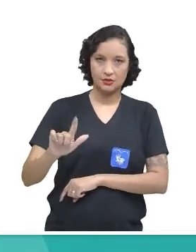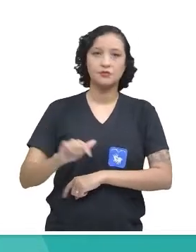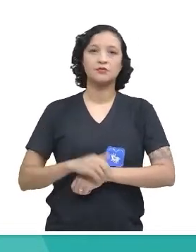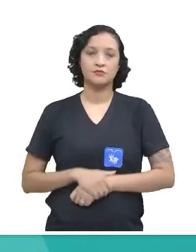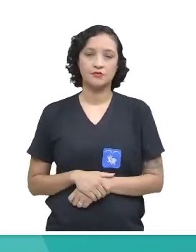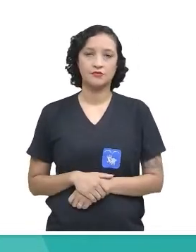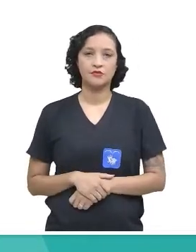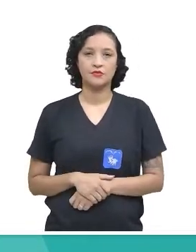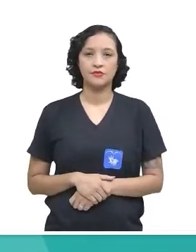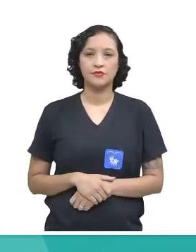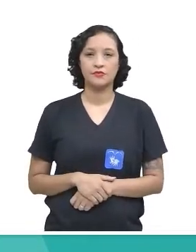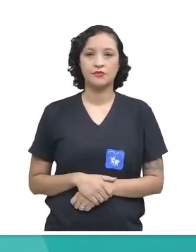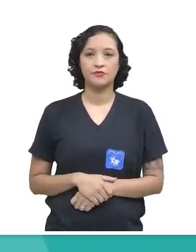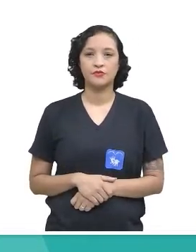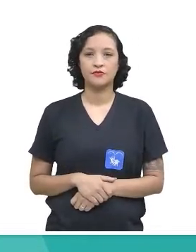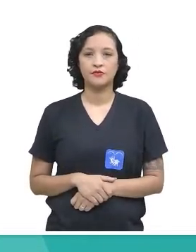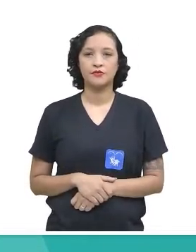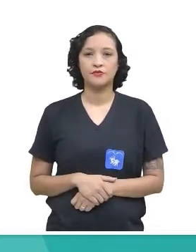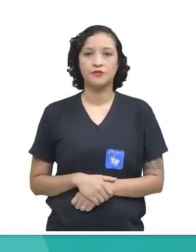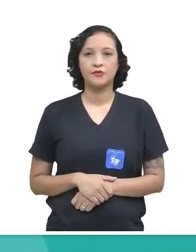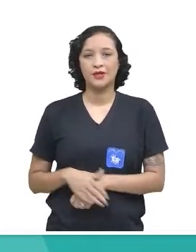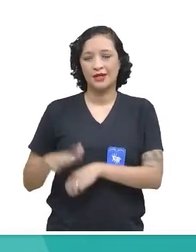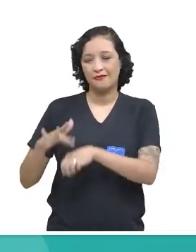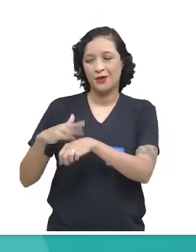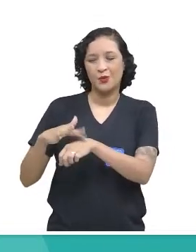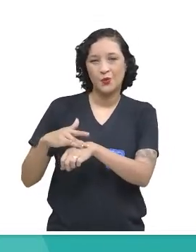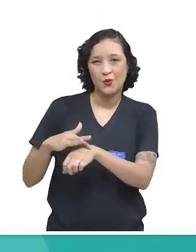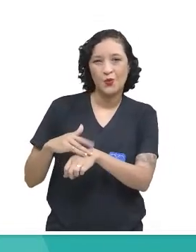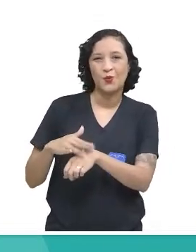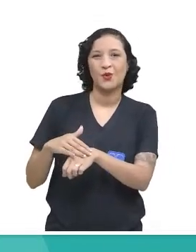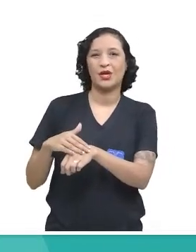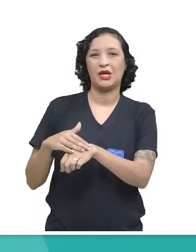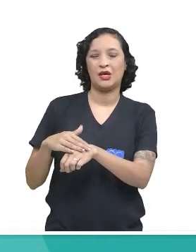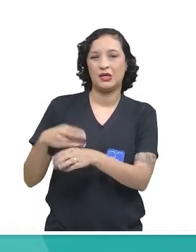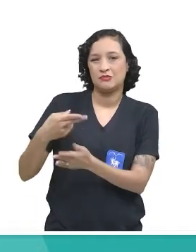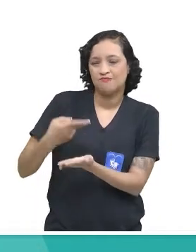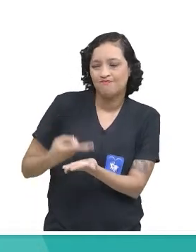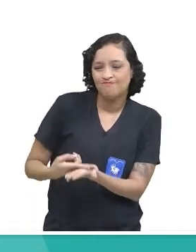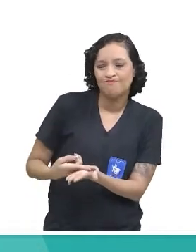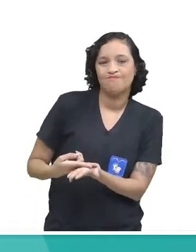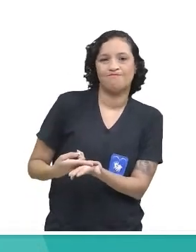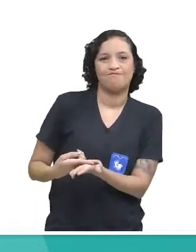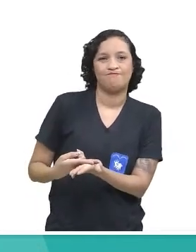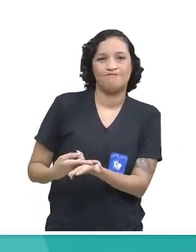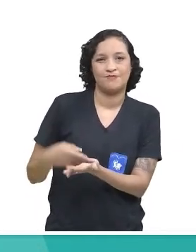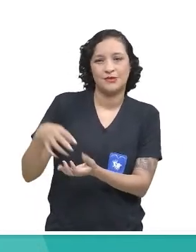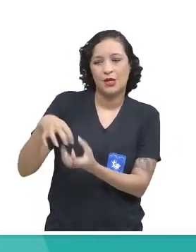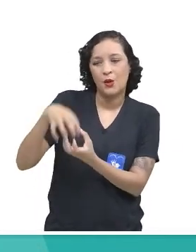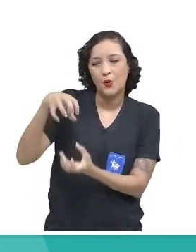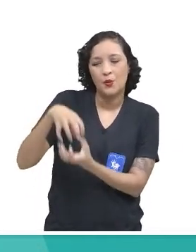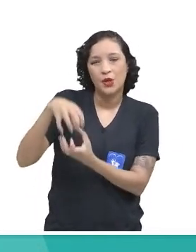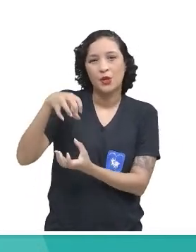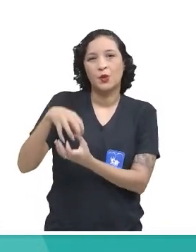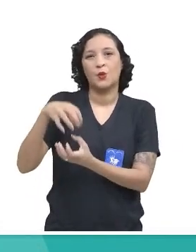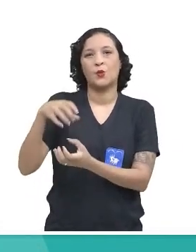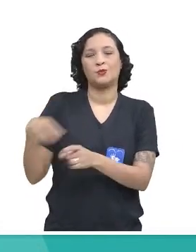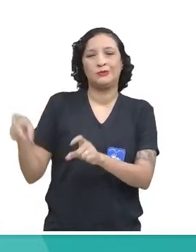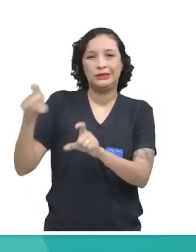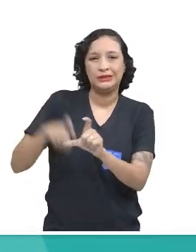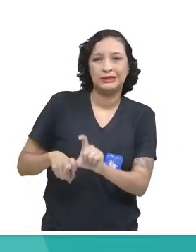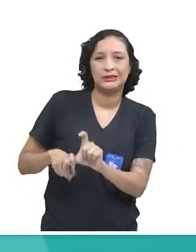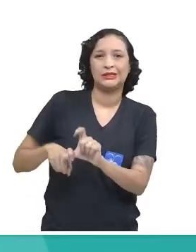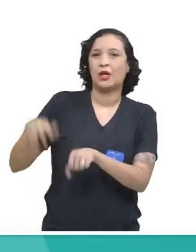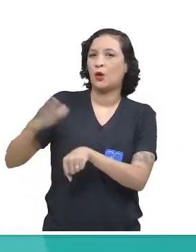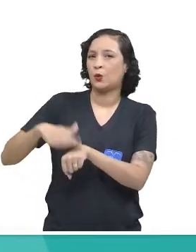envelhece com doenças, né? Ele fica acamado, é o idoso dependente, sem